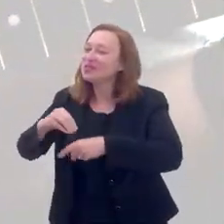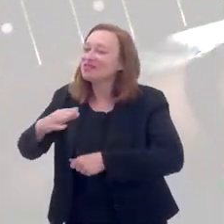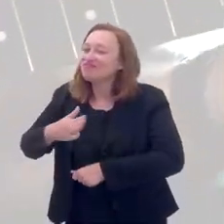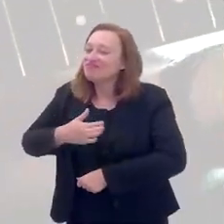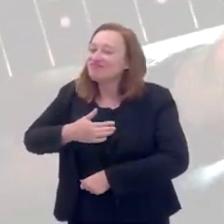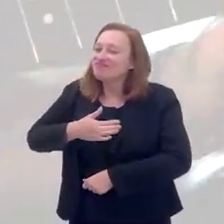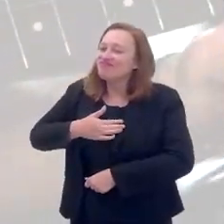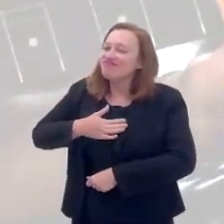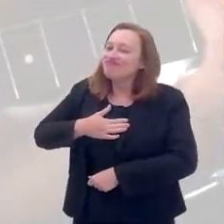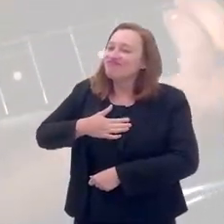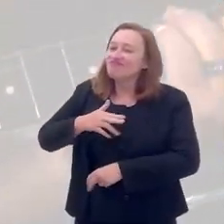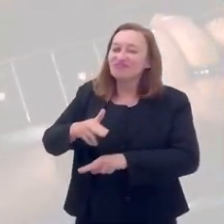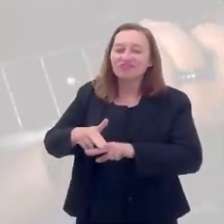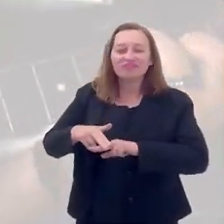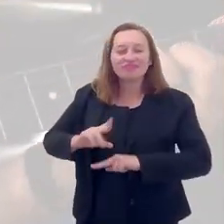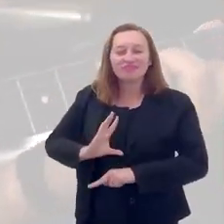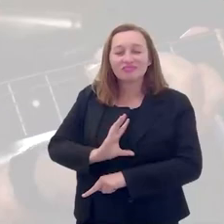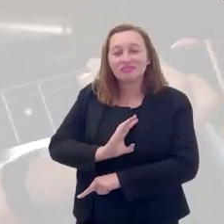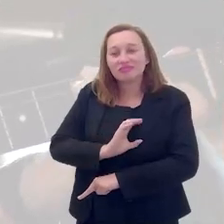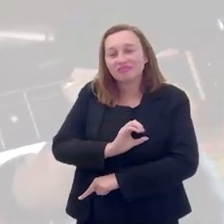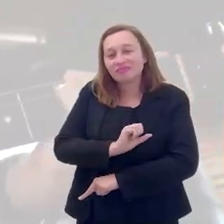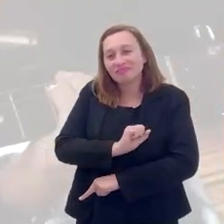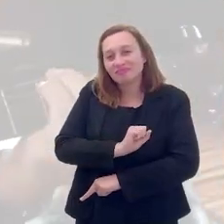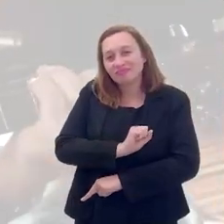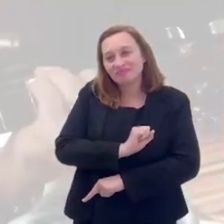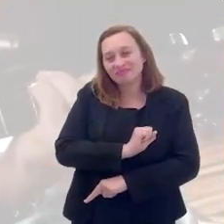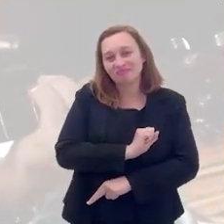cura por amor